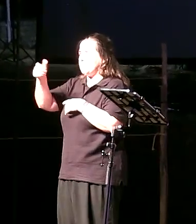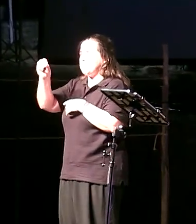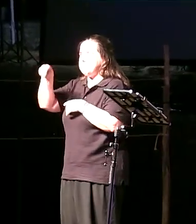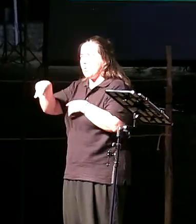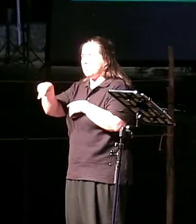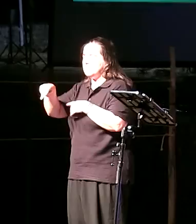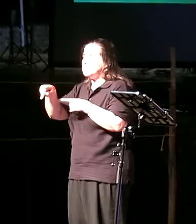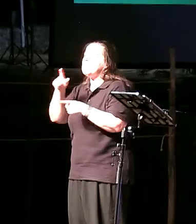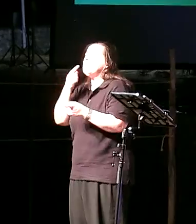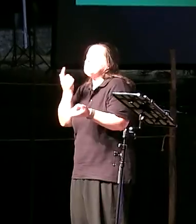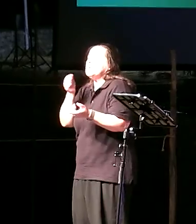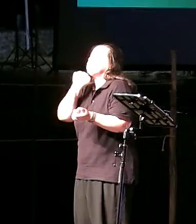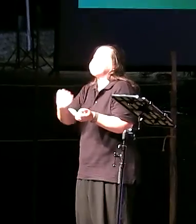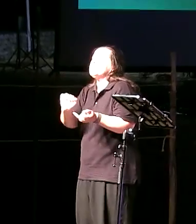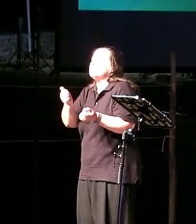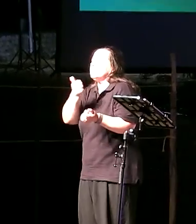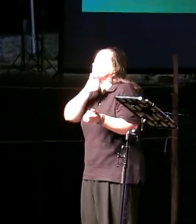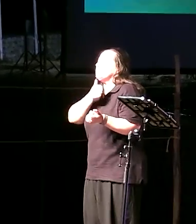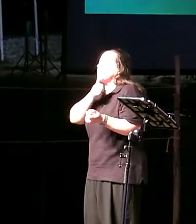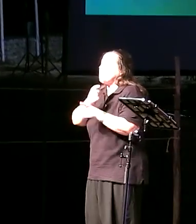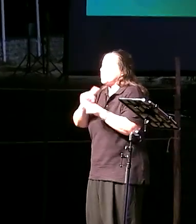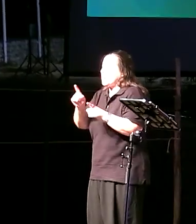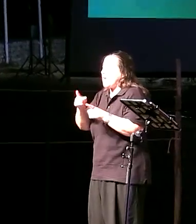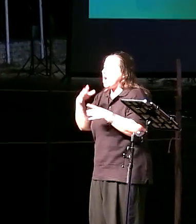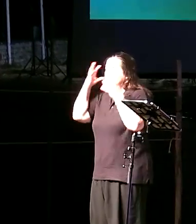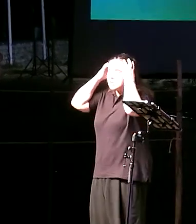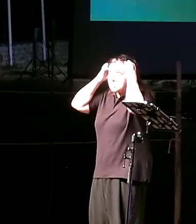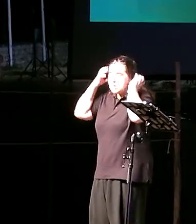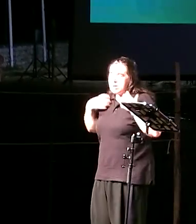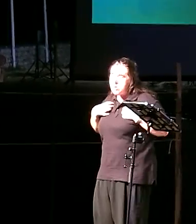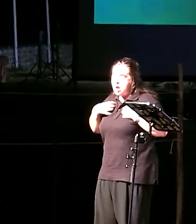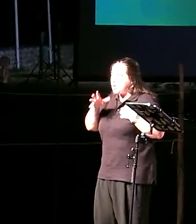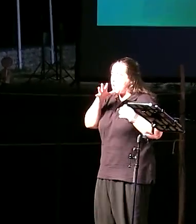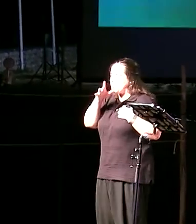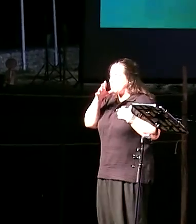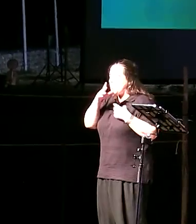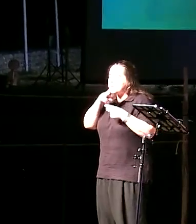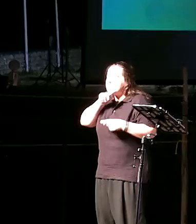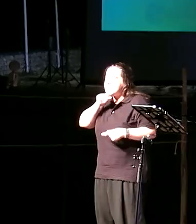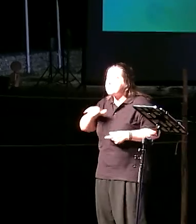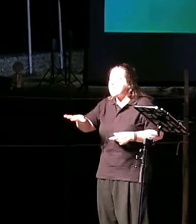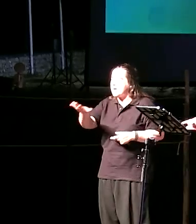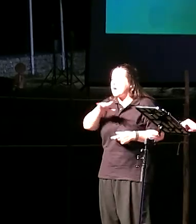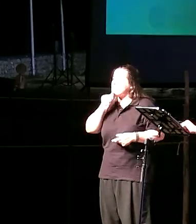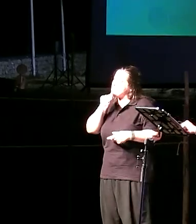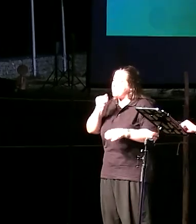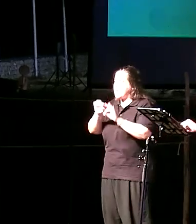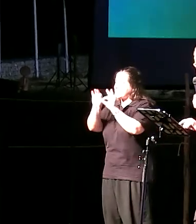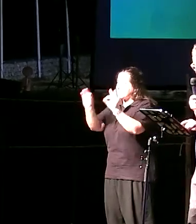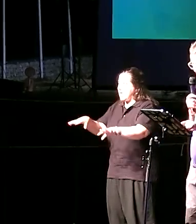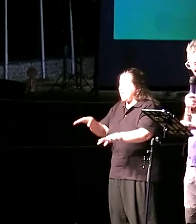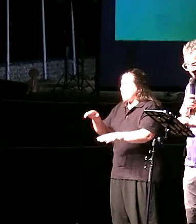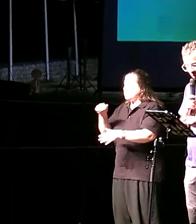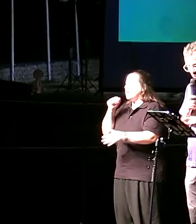vermelho porque porque ela era da cor da terra que é o mesmo nome de Adão como é que é possível conhecer a